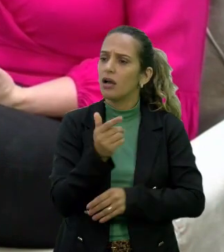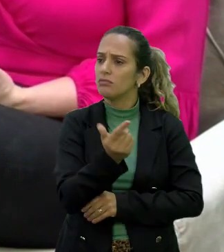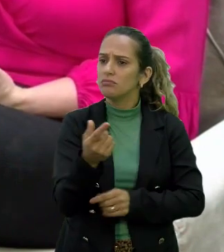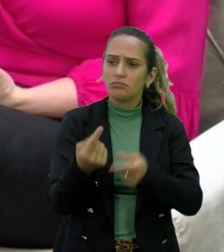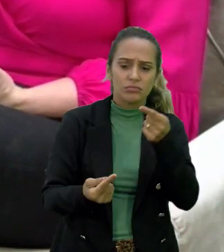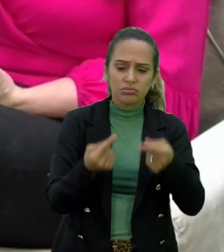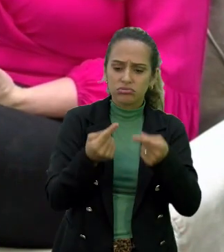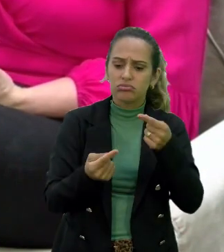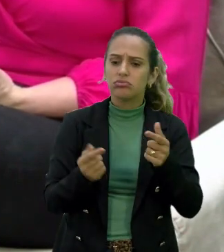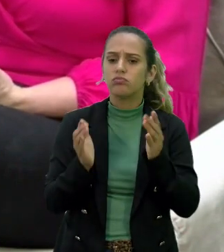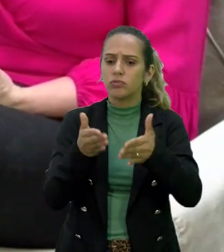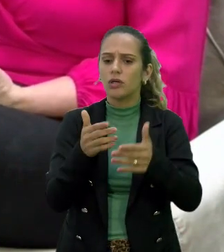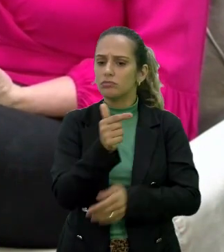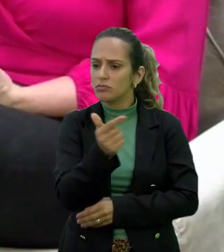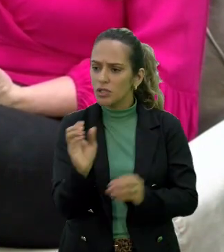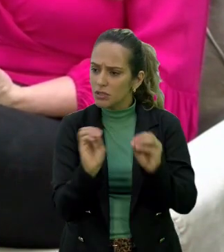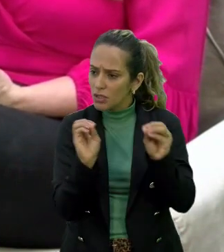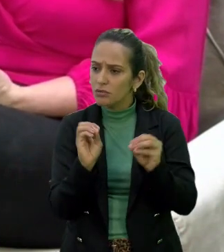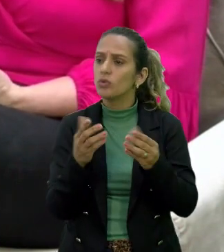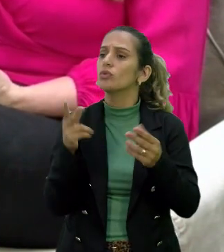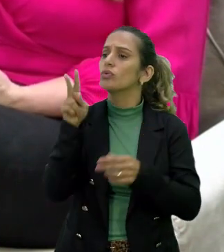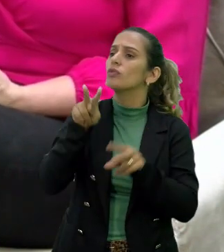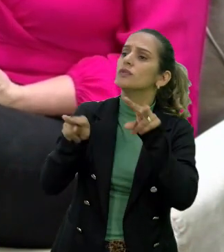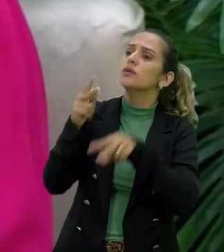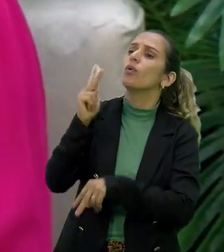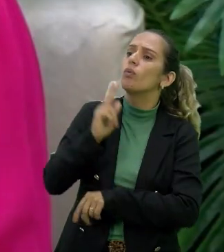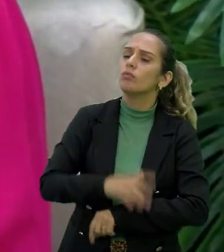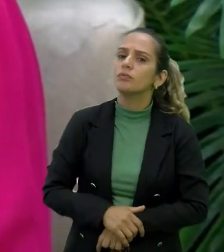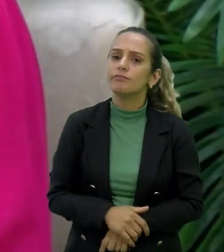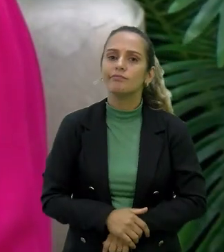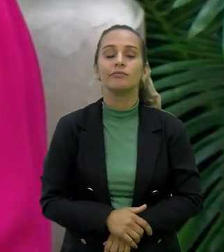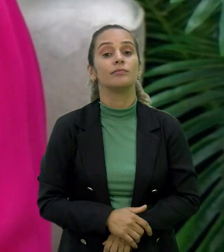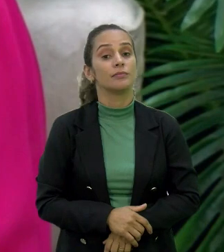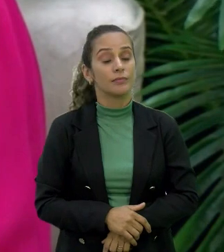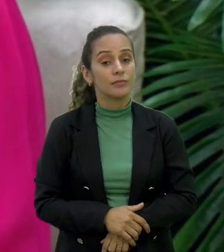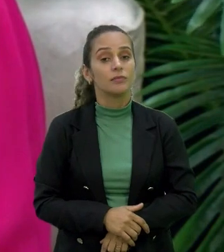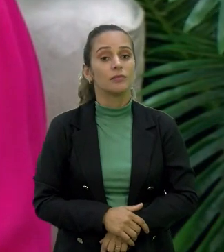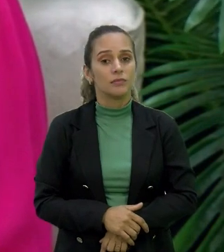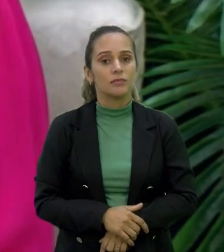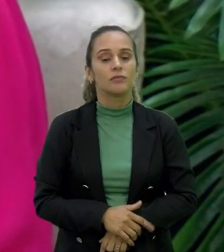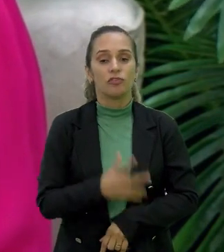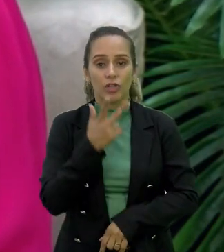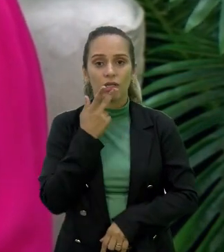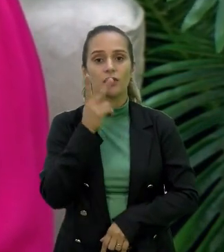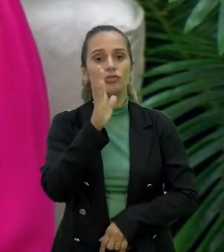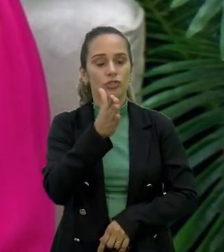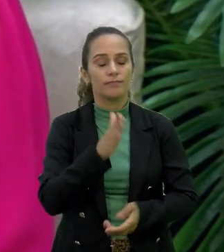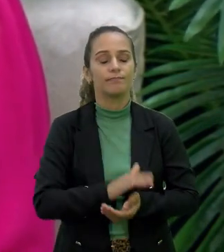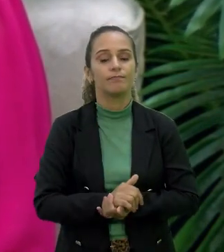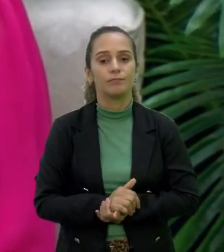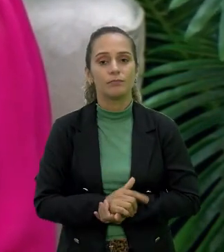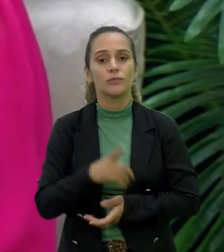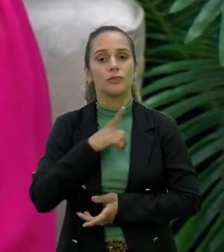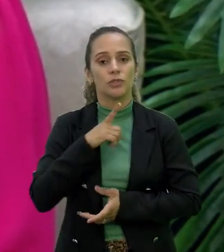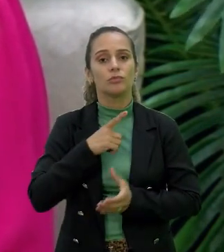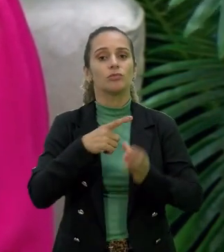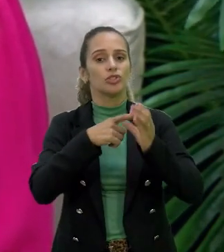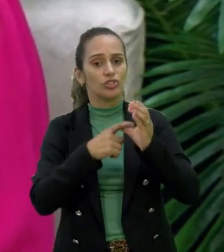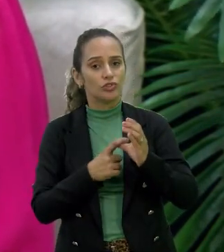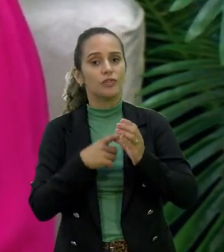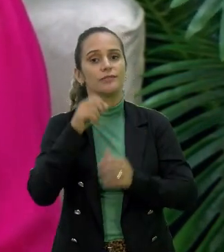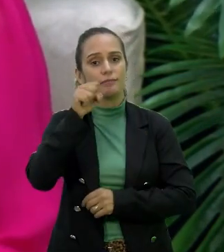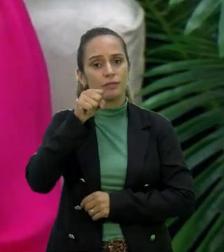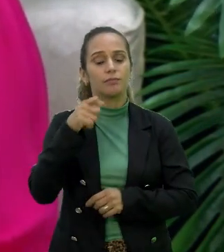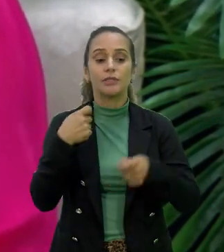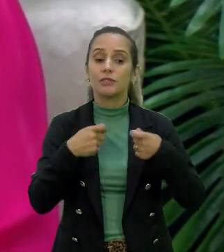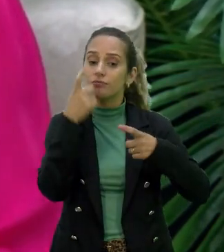não fizeram políticas votadas sua visão eu acho que a gente como diz tem uma dívida e tem que devia ter